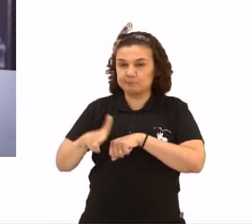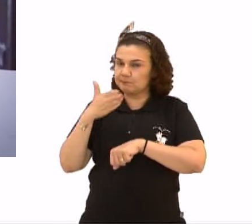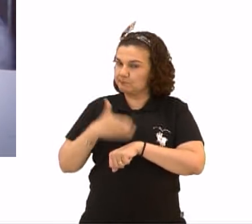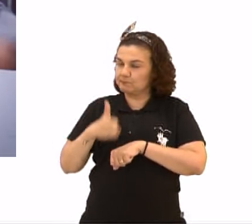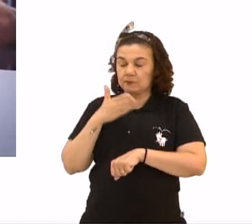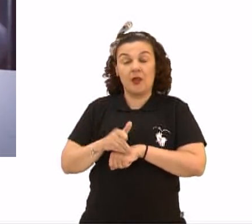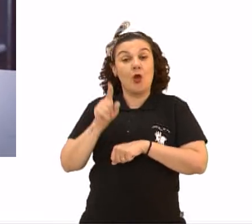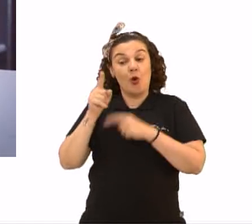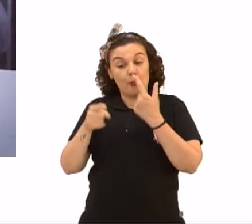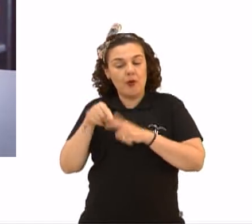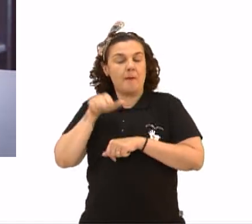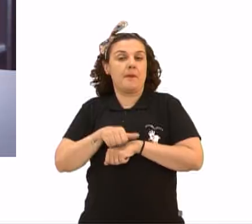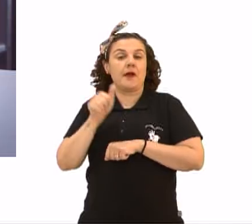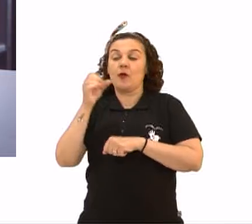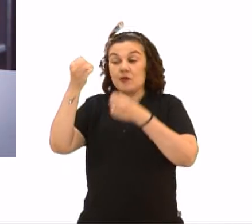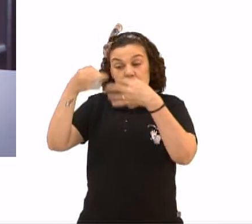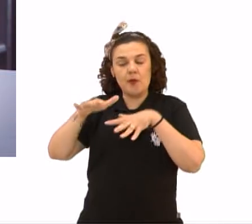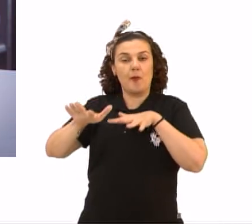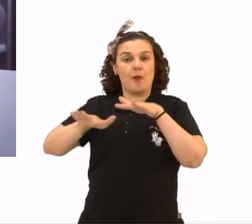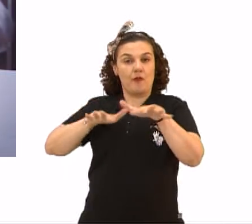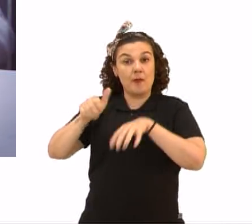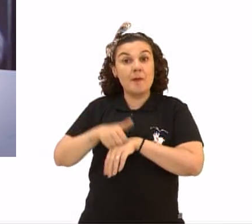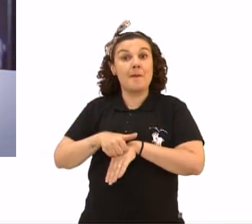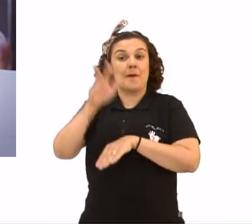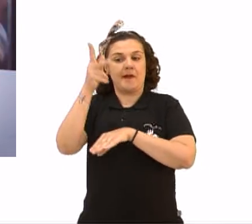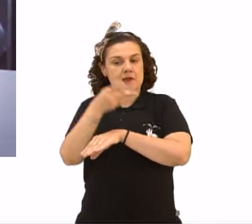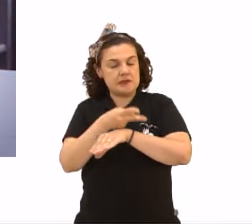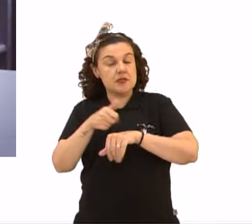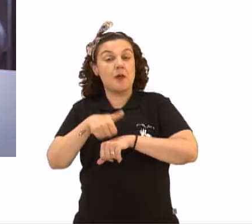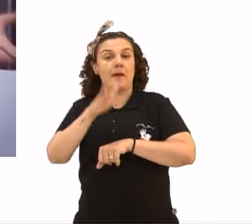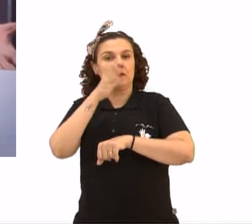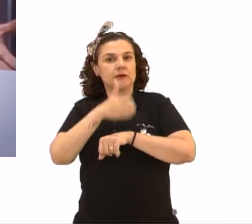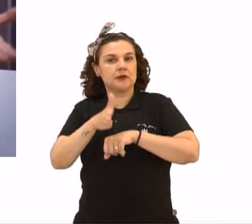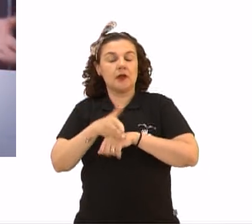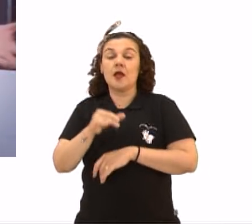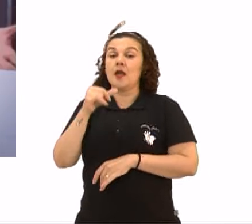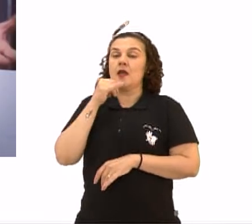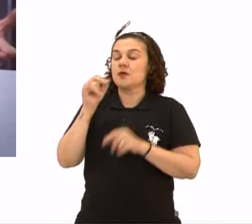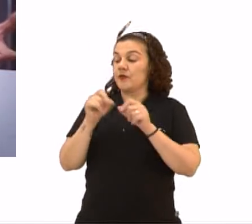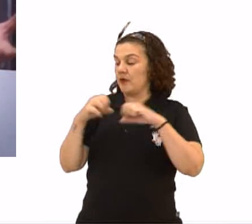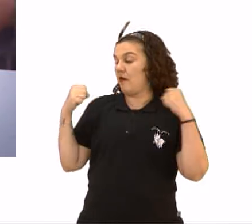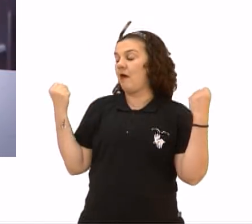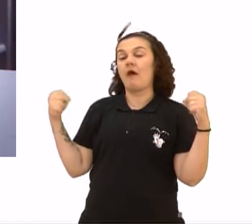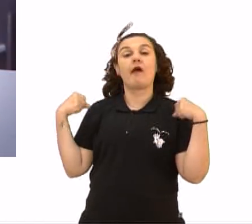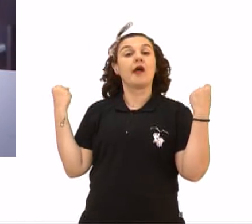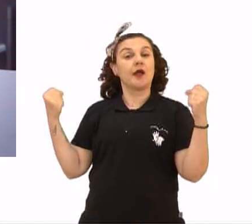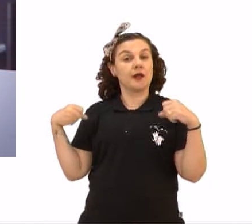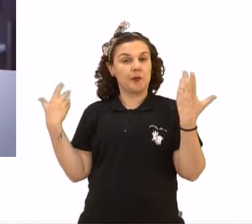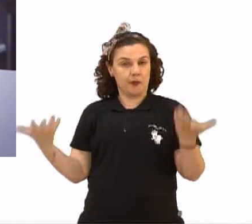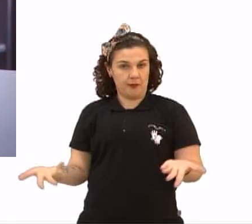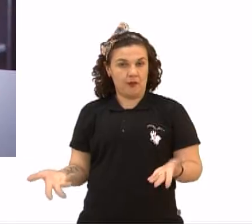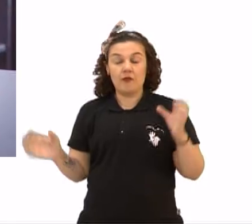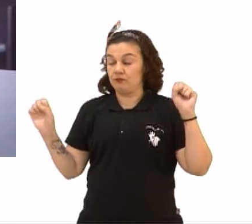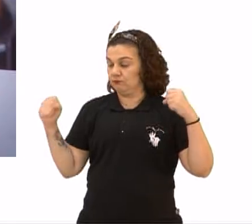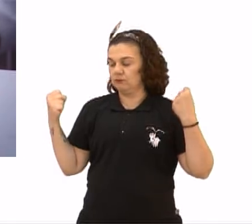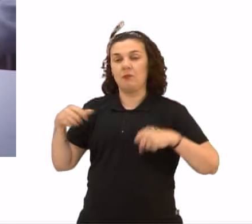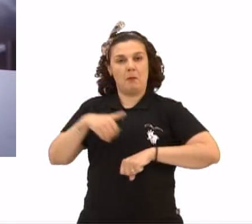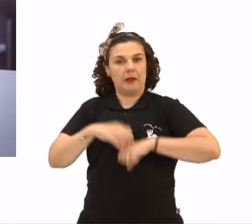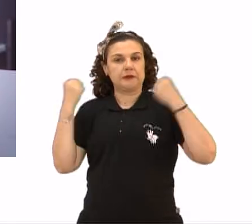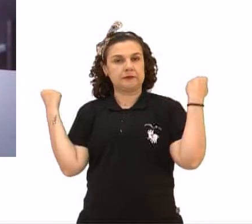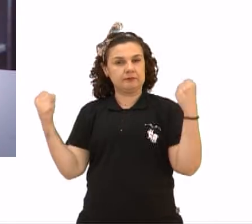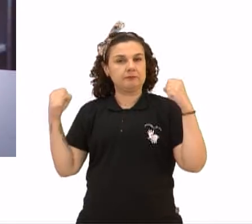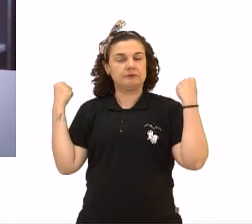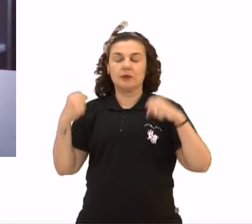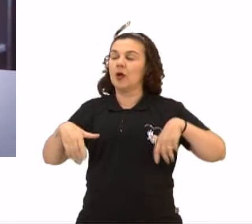estava falando do movimento. Quanto mais você desenha, mais você vai treinando. É como, por exemplo, você fazer uma academia, né? Sim. Quanto mais você faz exercício, mais aquilo vai